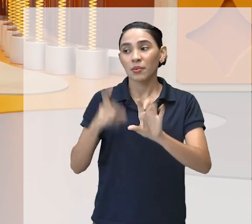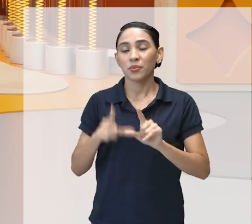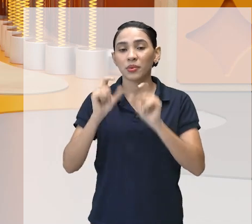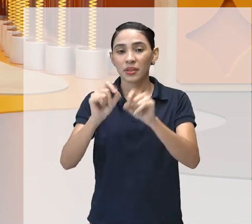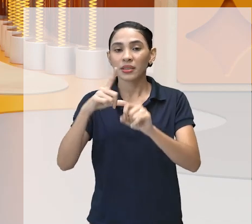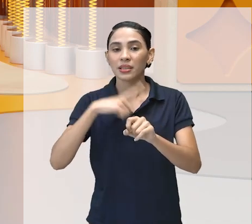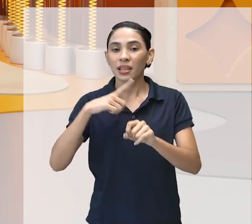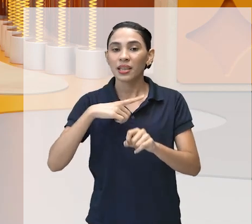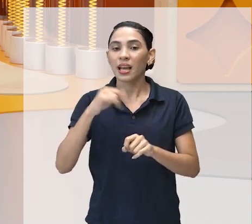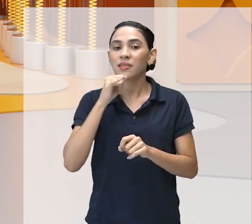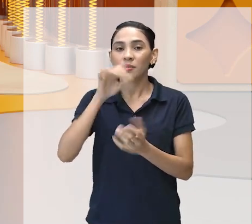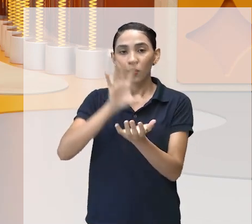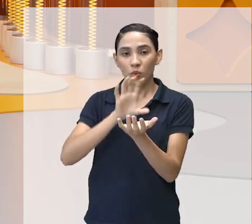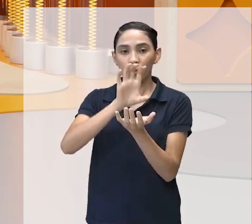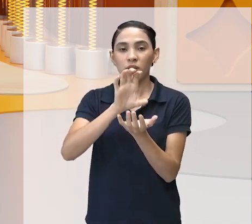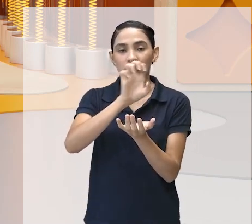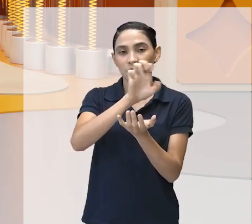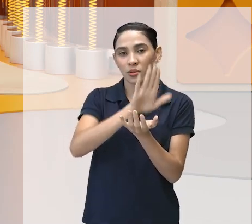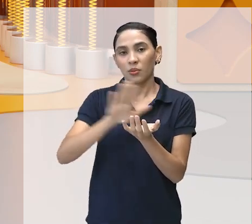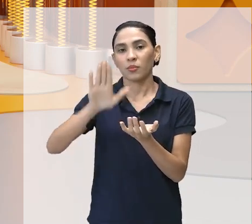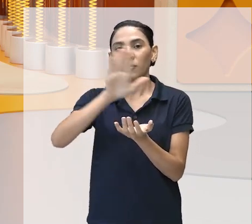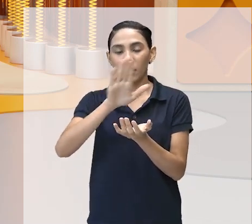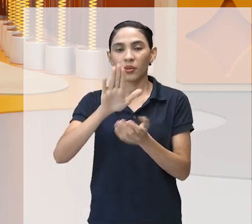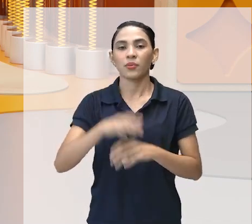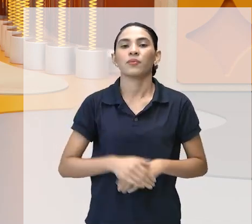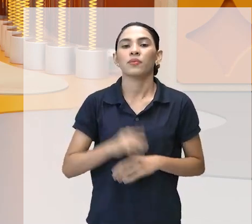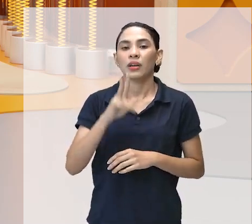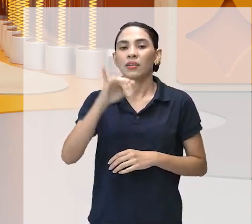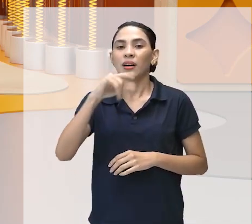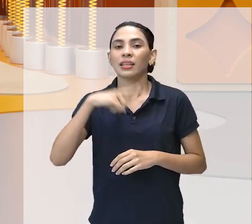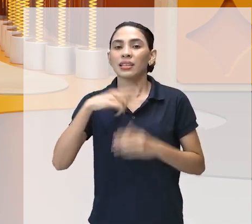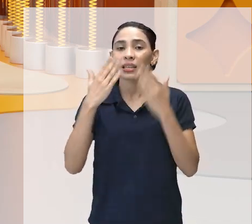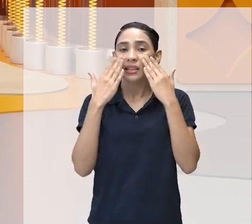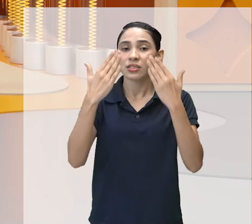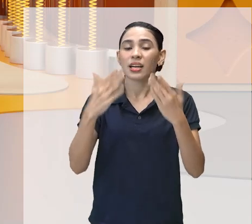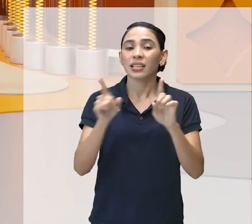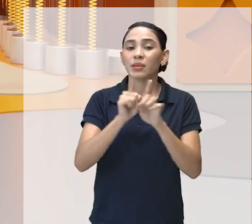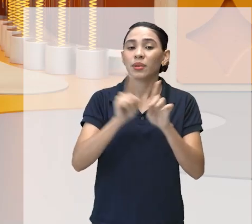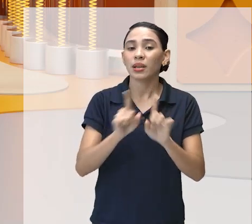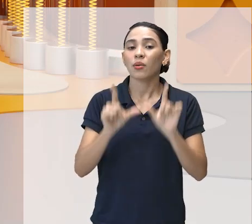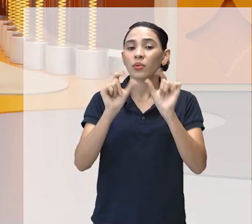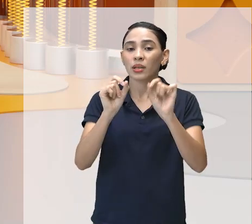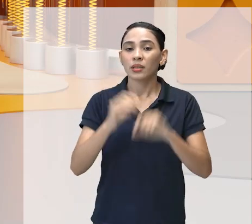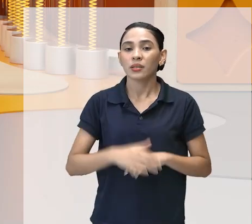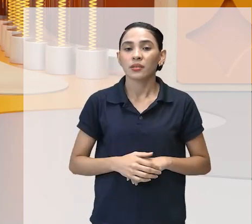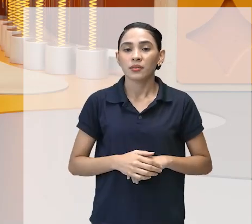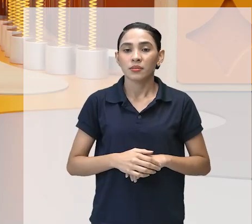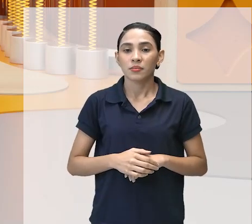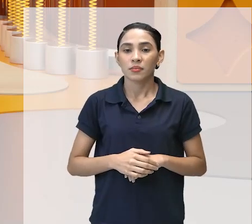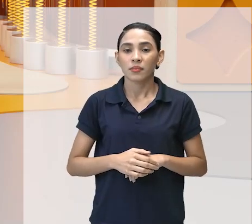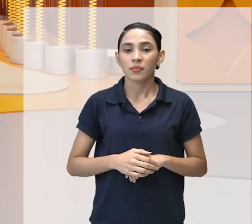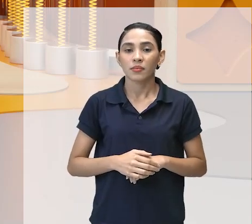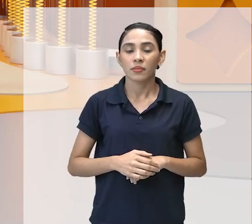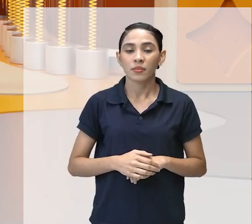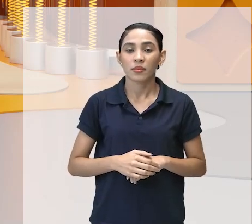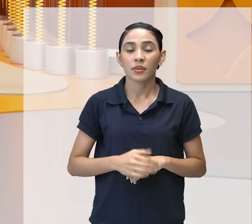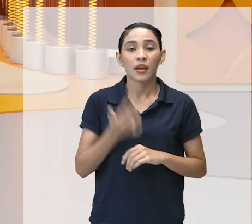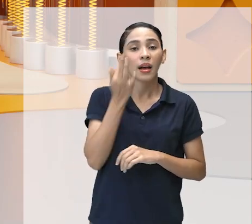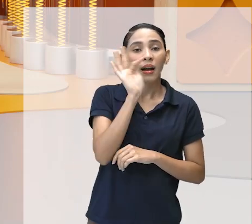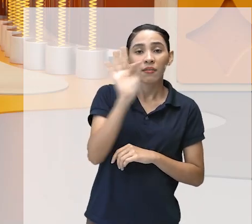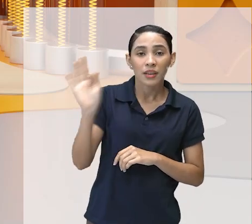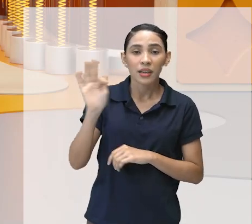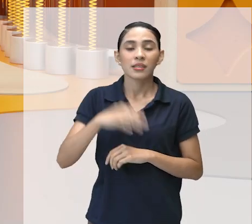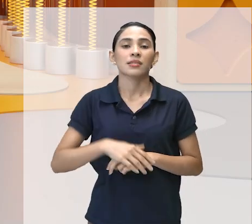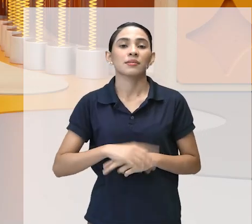que existe aqui o continente europeu, né, onde vai dar destaque, olha só, dando destaque aí a